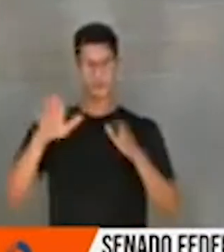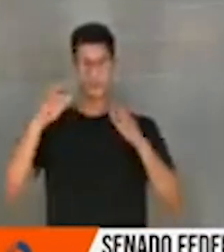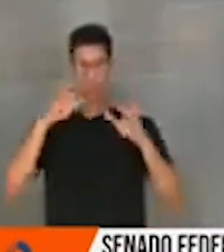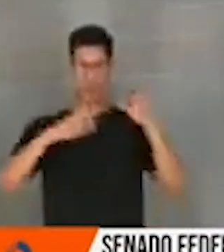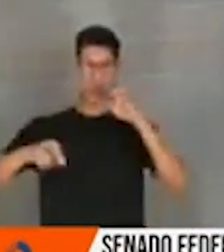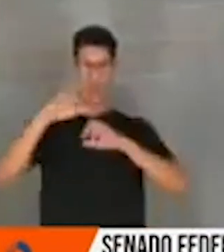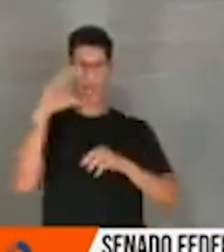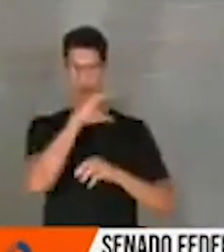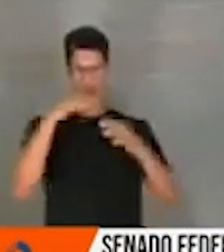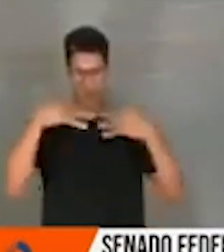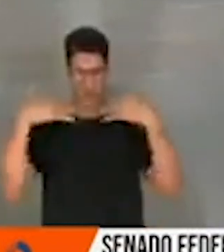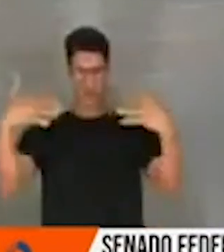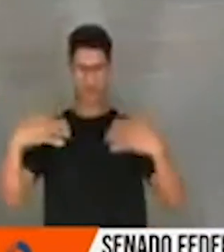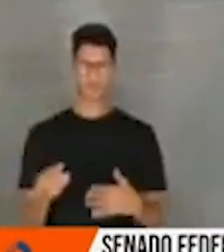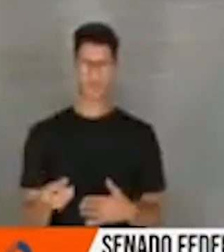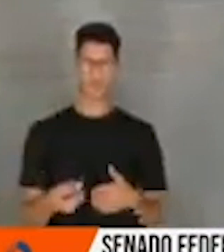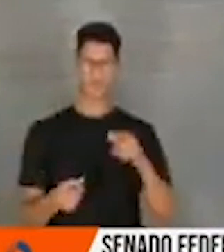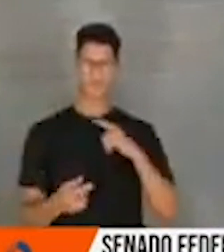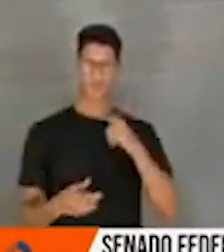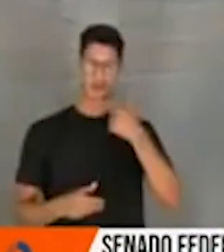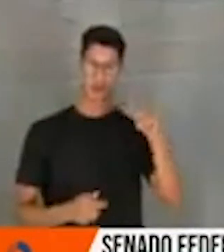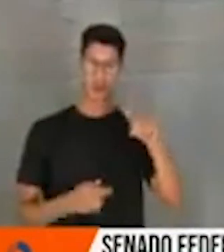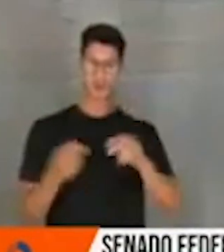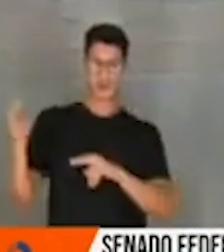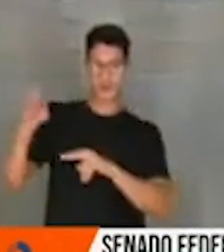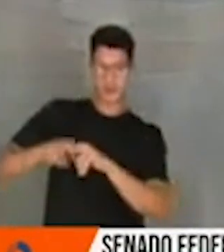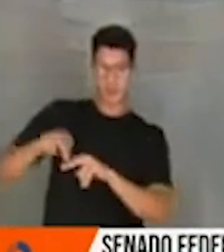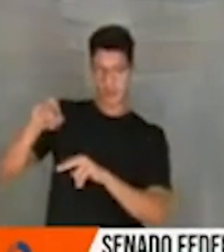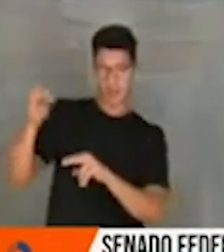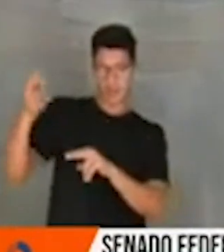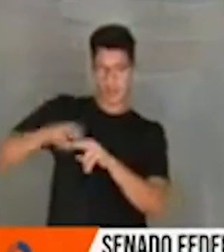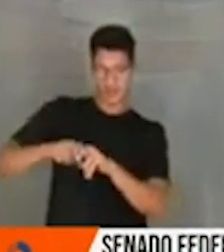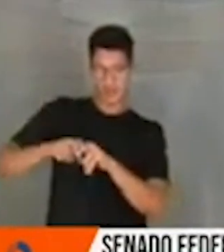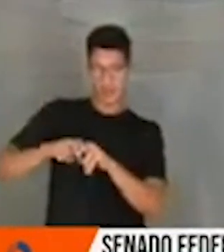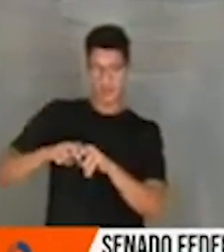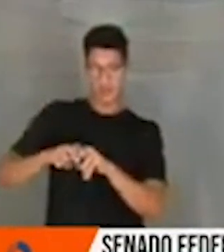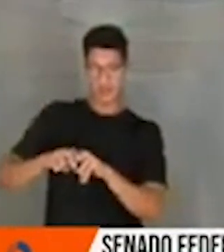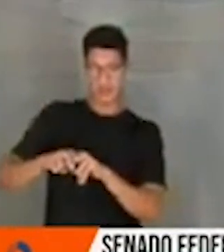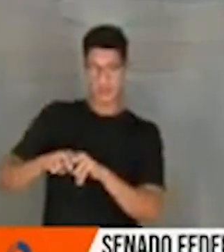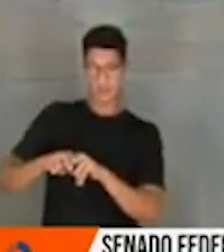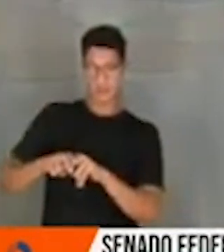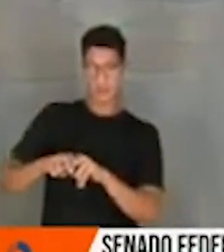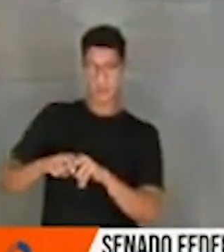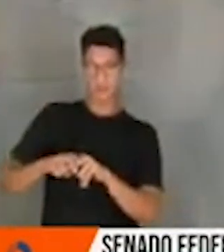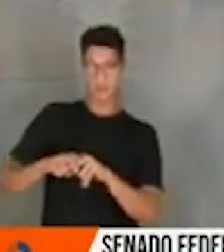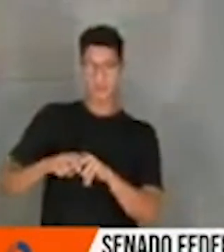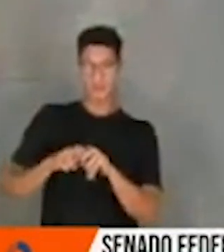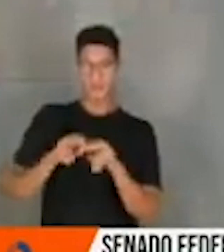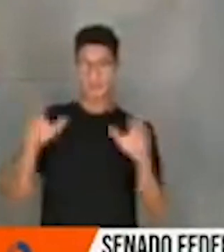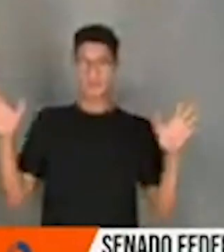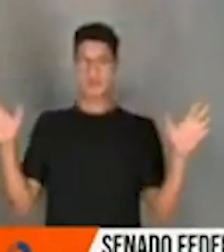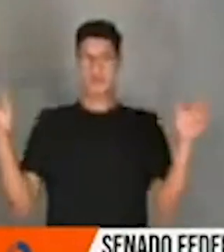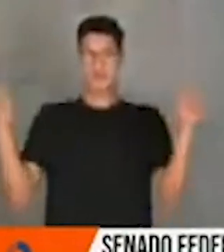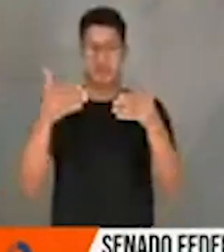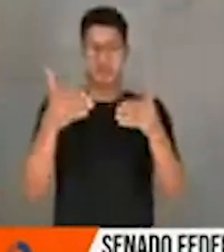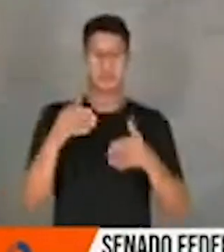olhada rapidinho aqui no plenário. Tiveram vários outros que sentaram nessa cadeira onde o senhor está e foram acudidos, socorridos de